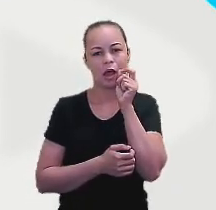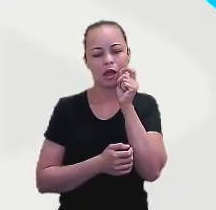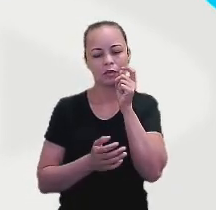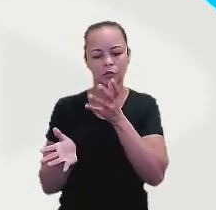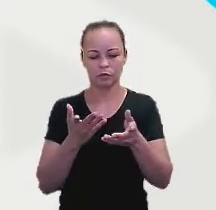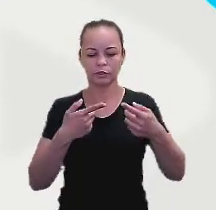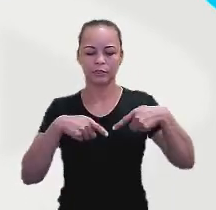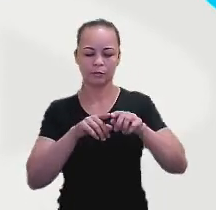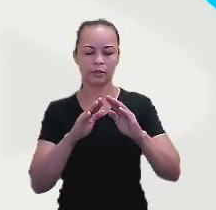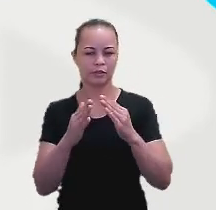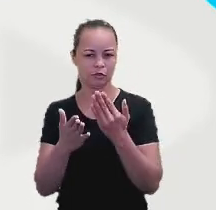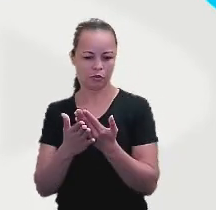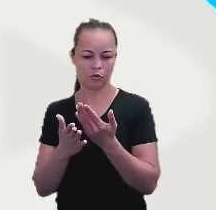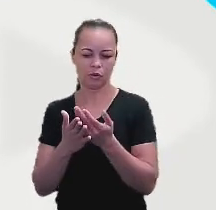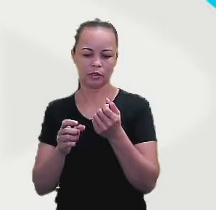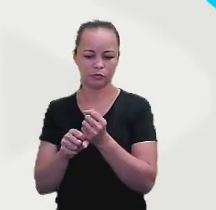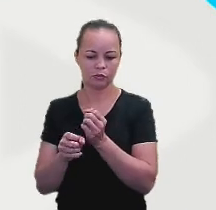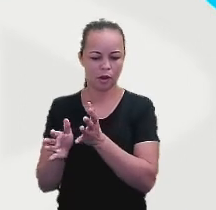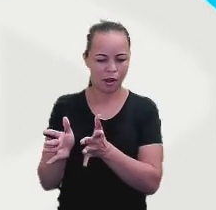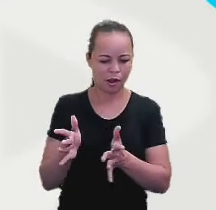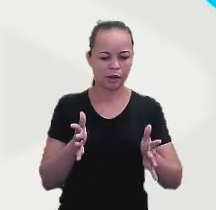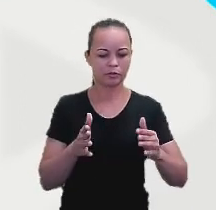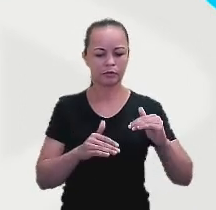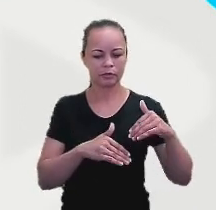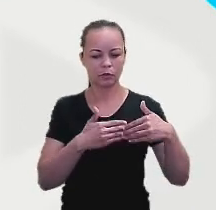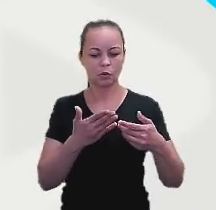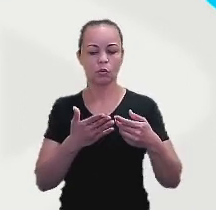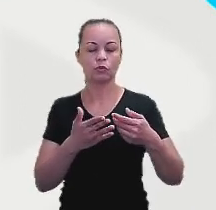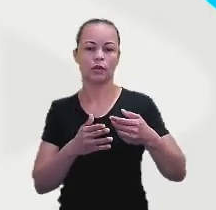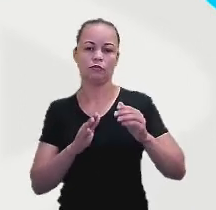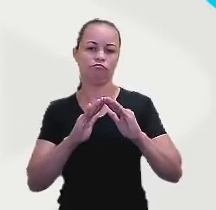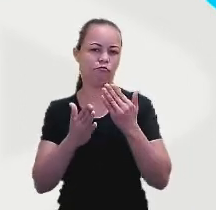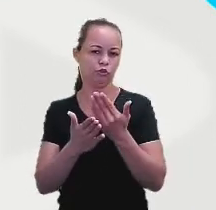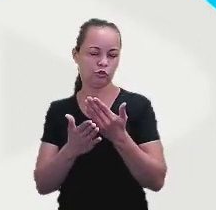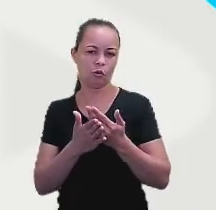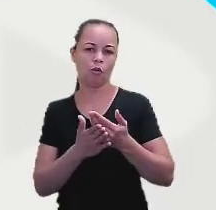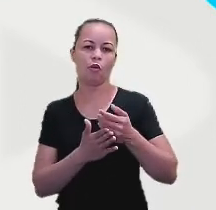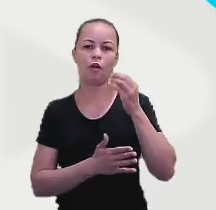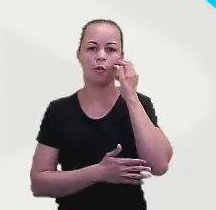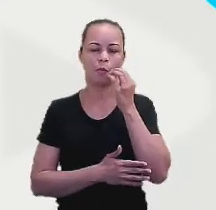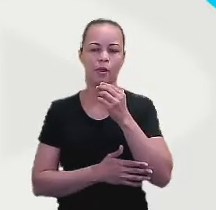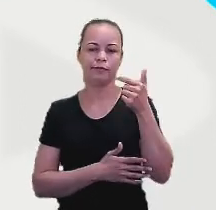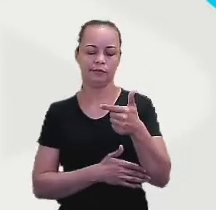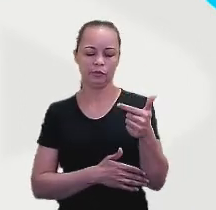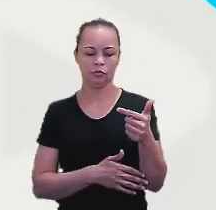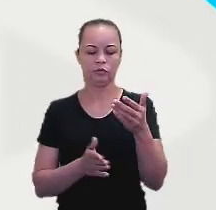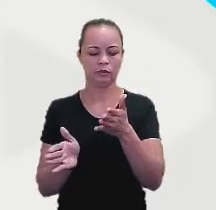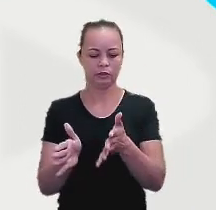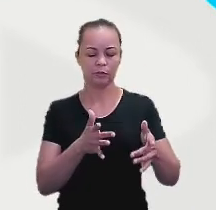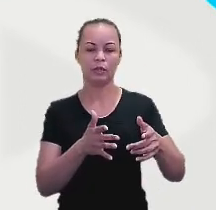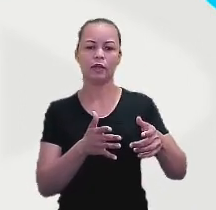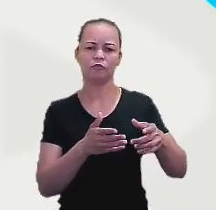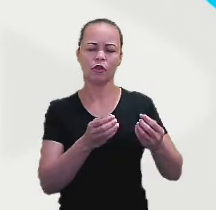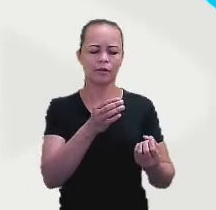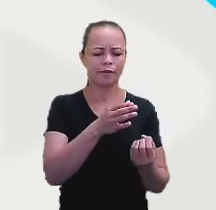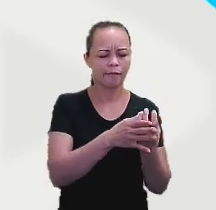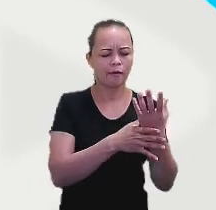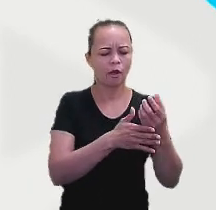Pedro II. E no ano seguinte, iniciou a sua colaboração no pequeno dicionário brasileiro da língua